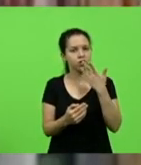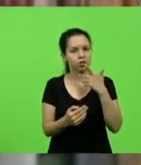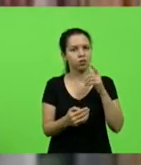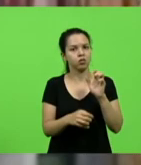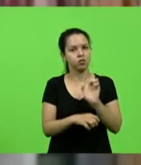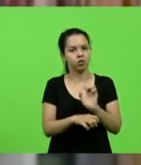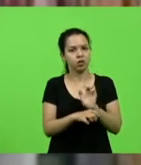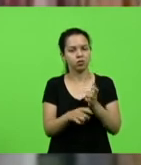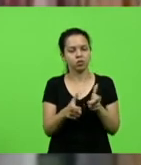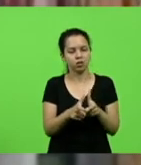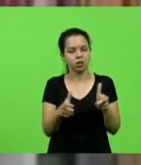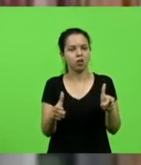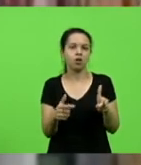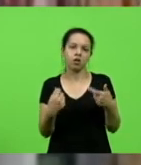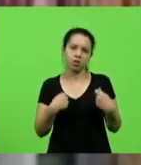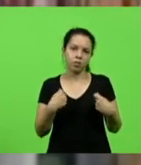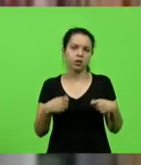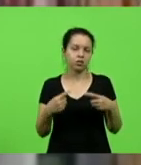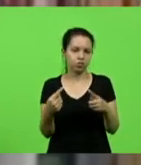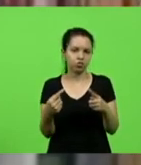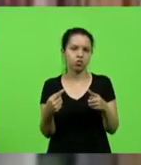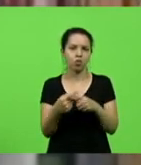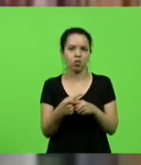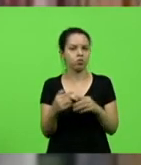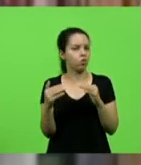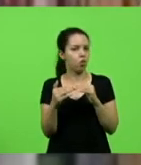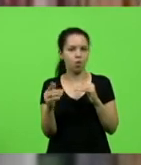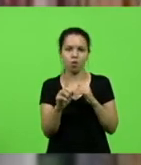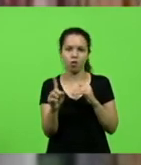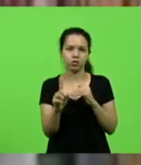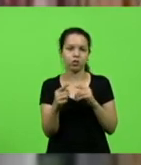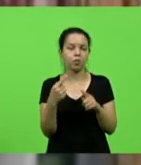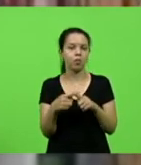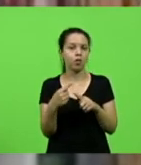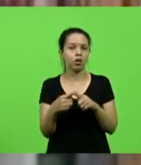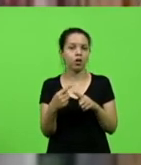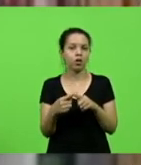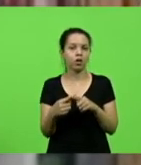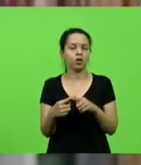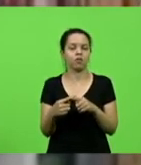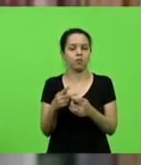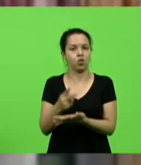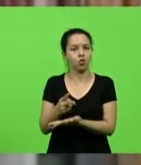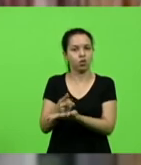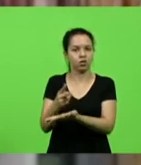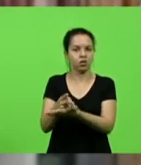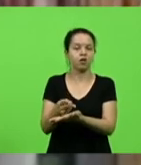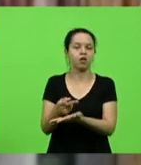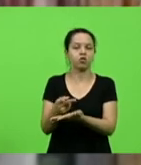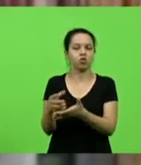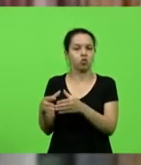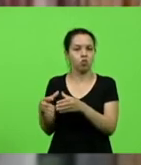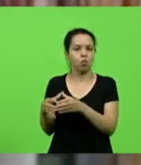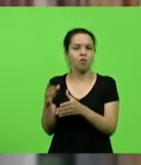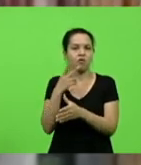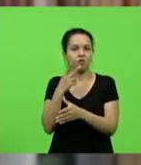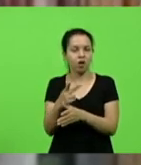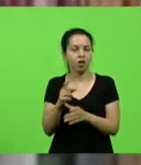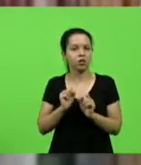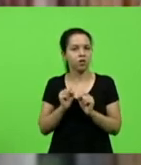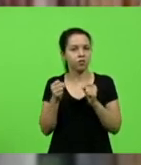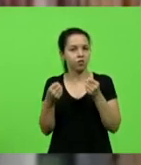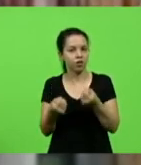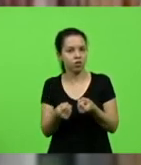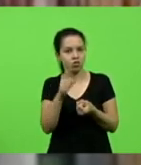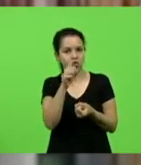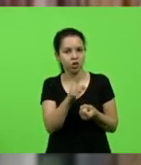Eu devo discordar, afinal de contas, os progressistas dizem o tempo todo que defendem os direitos das minorias. Eu digo que não